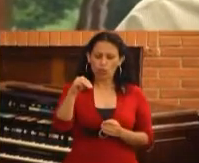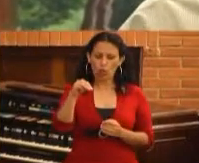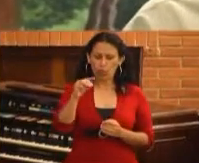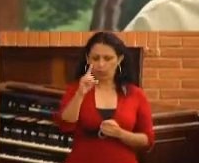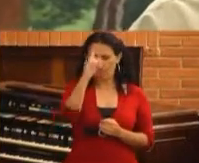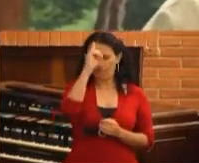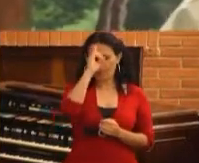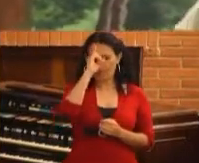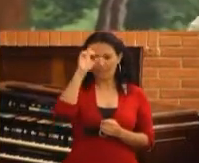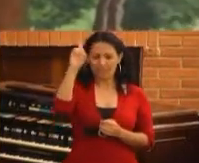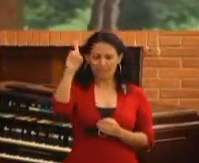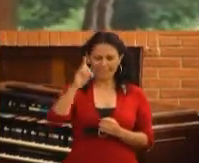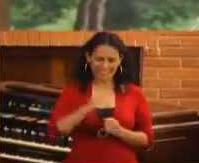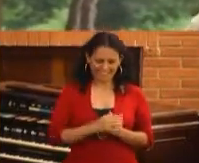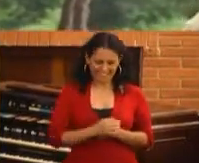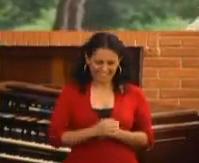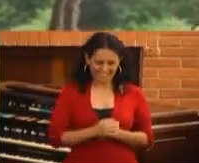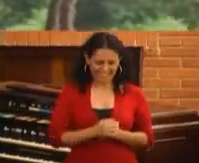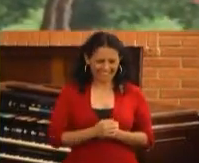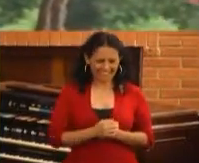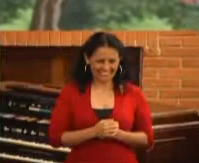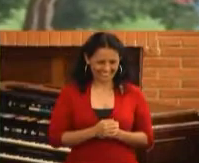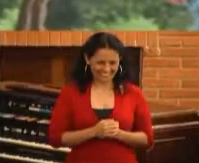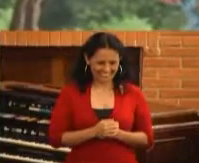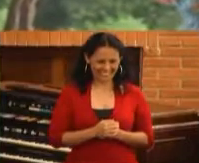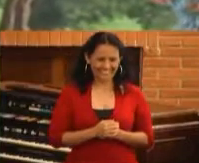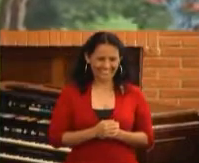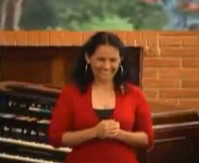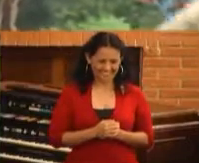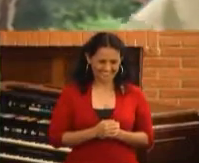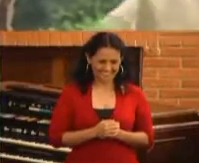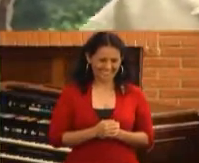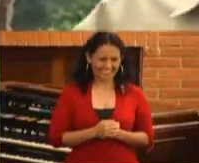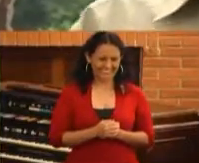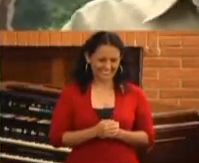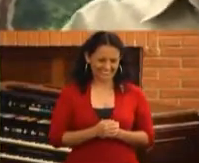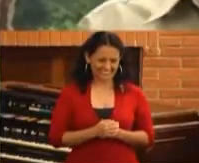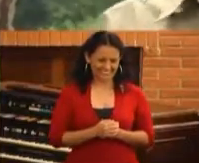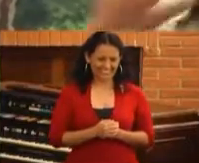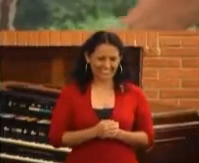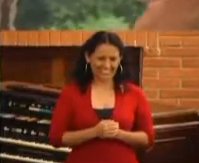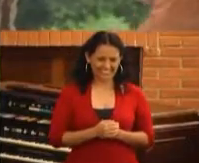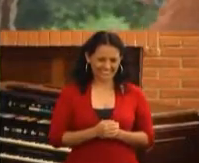Às vezes a pessoa diz, quem lhe contou? Rapaz, eu não posso lhe contar quem contou.